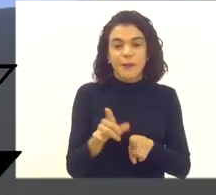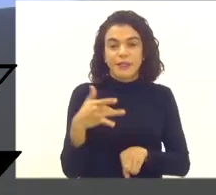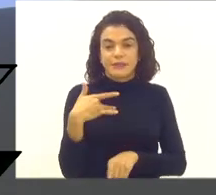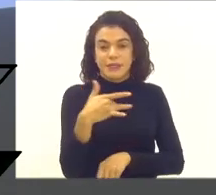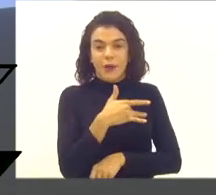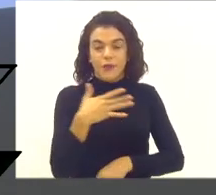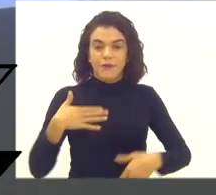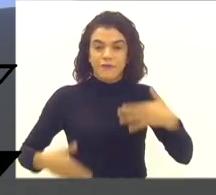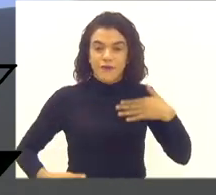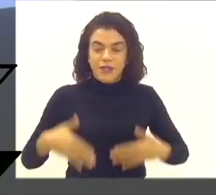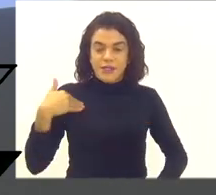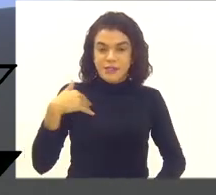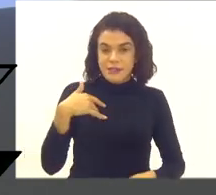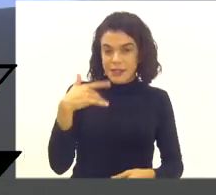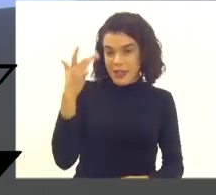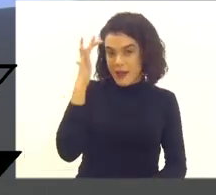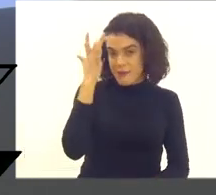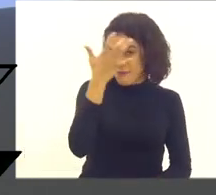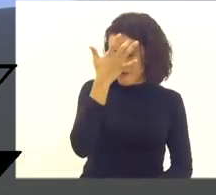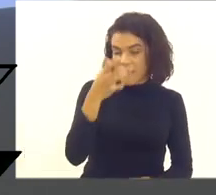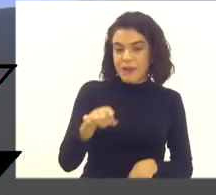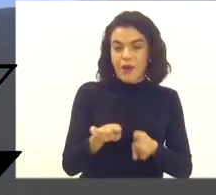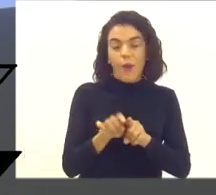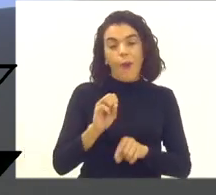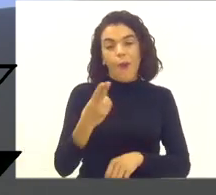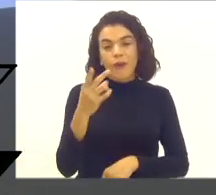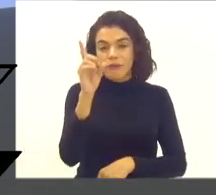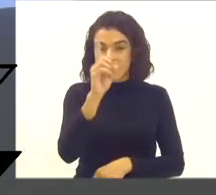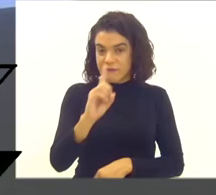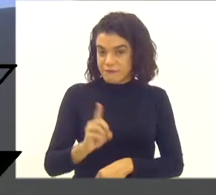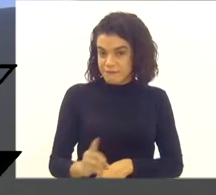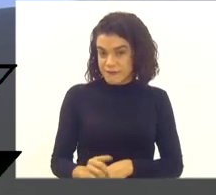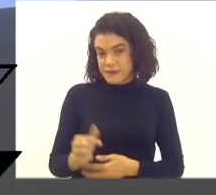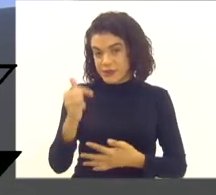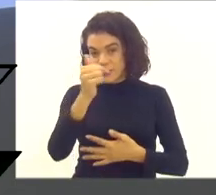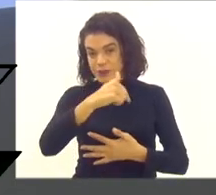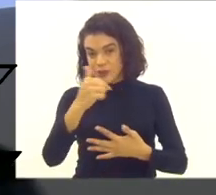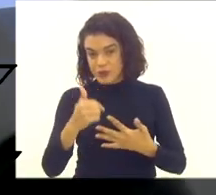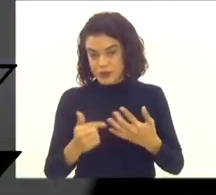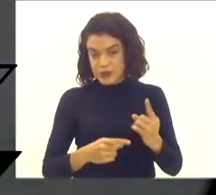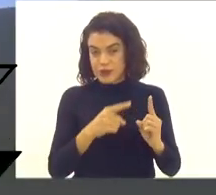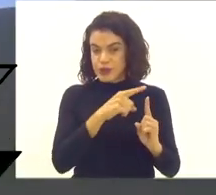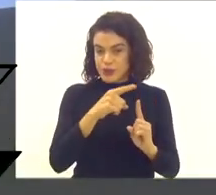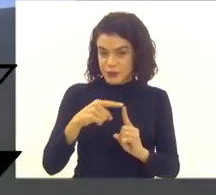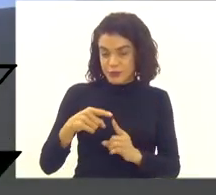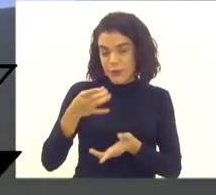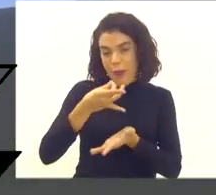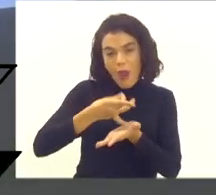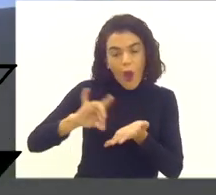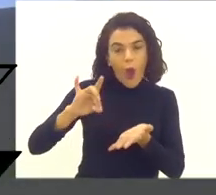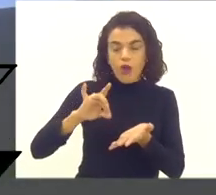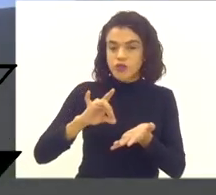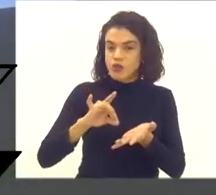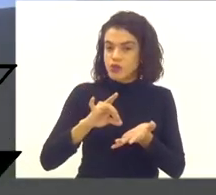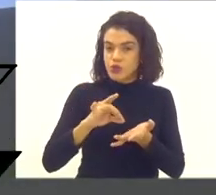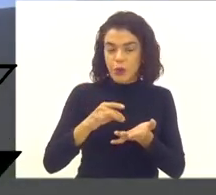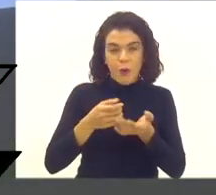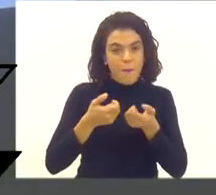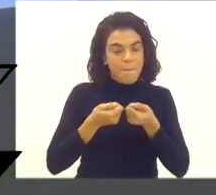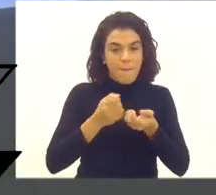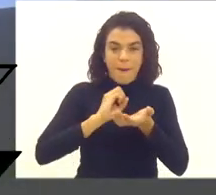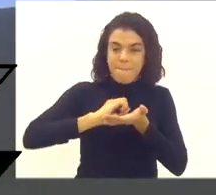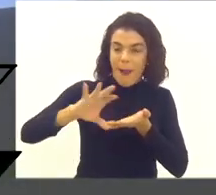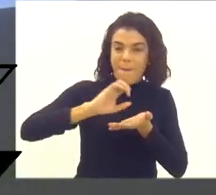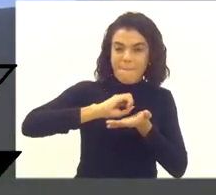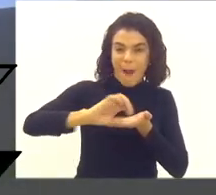física mental ou deficiência né esse tipo de ataque são discursos de ódio que impactam muito